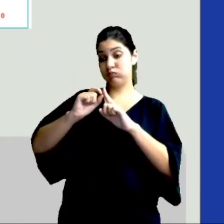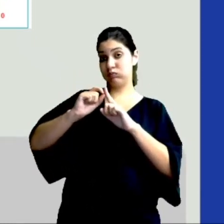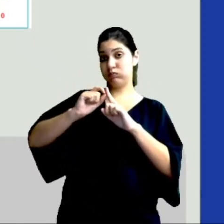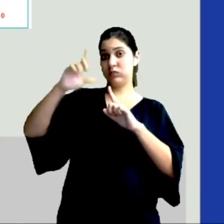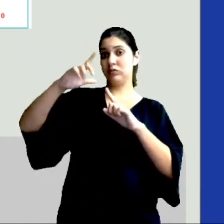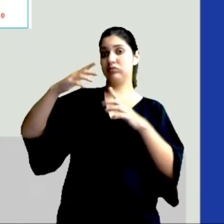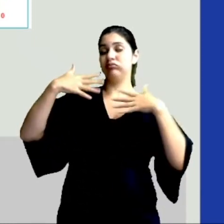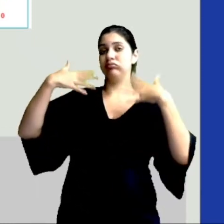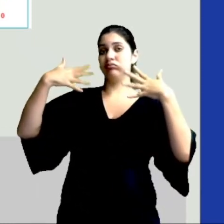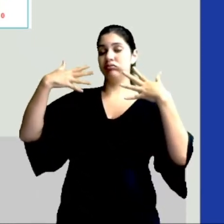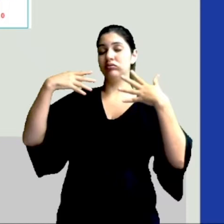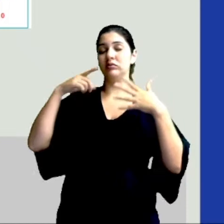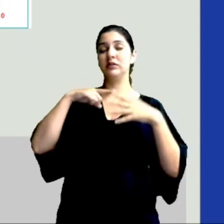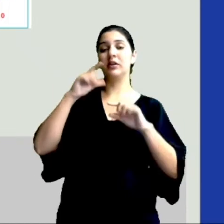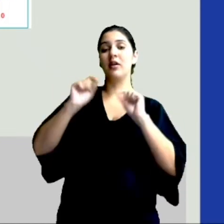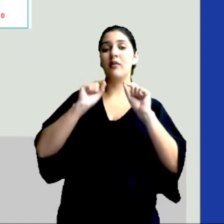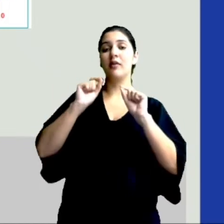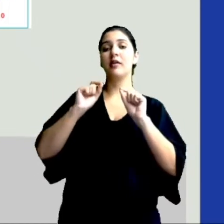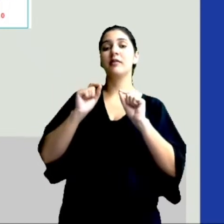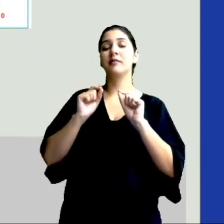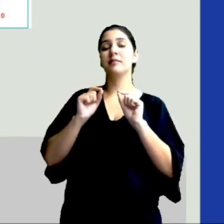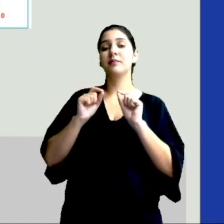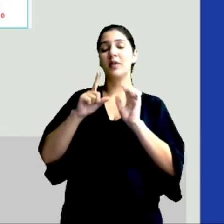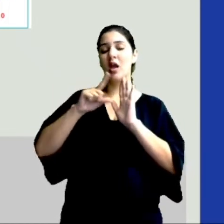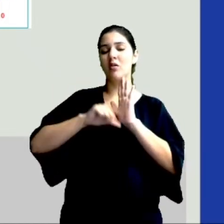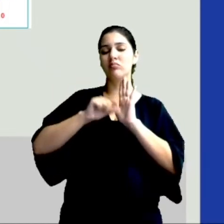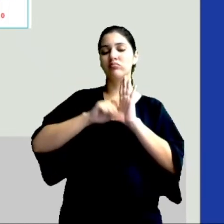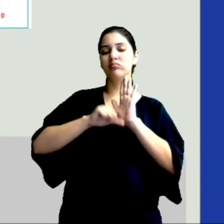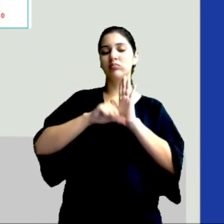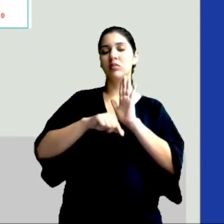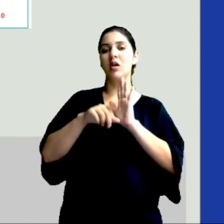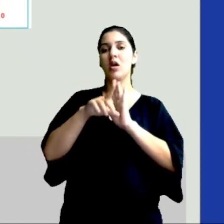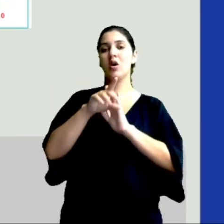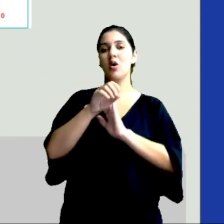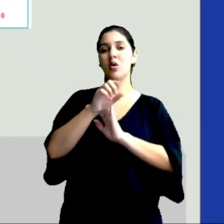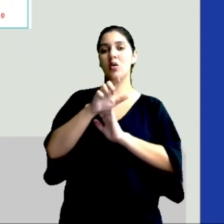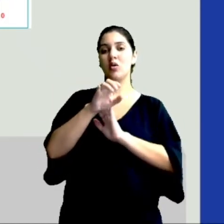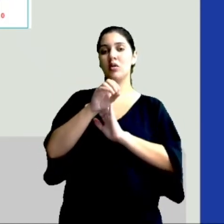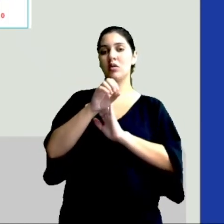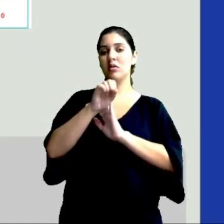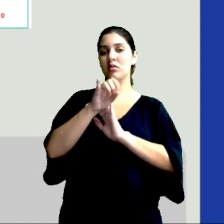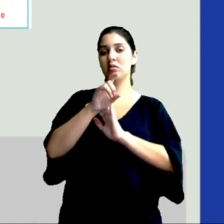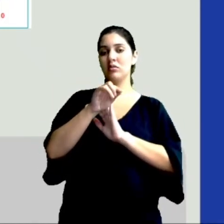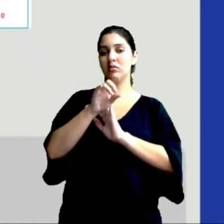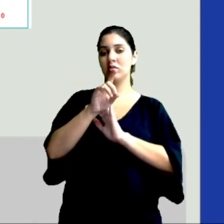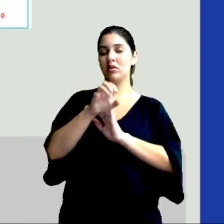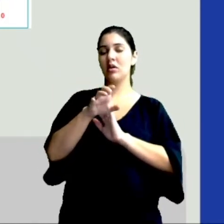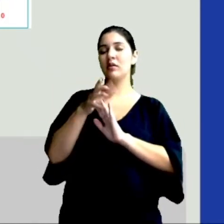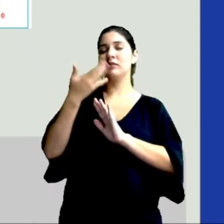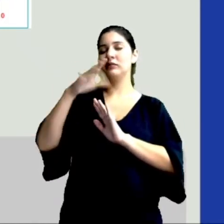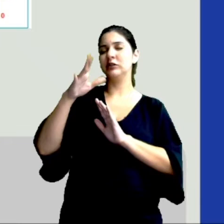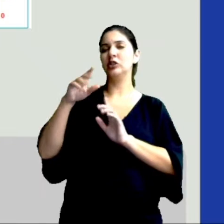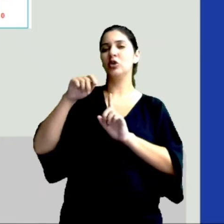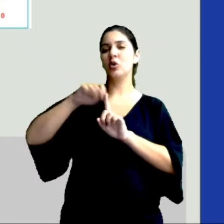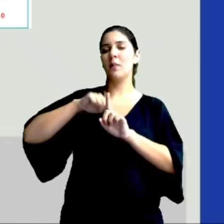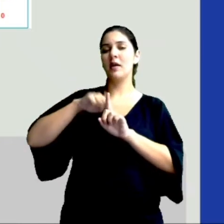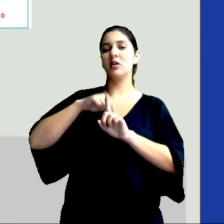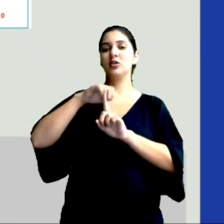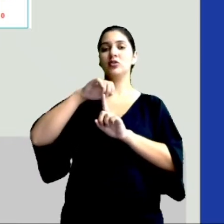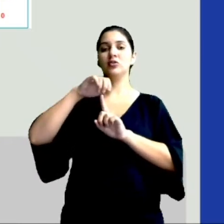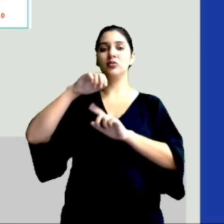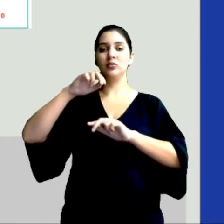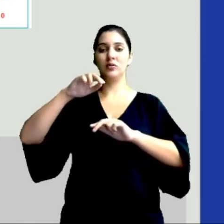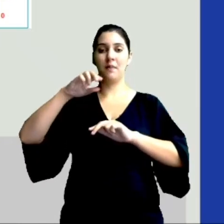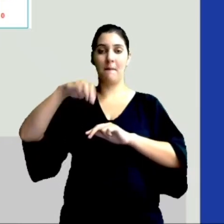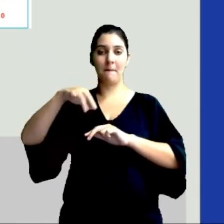mais, também vai ter uma redução de pluviosidade ali em maio, junho, julho, agosto, mas